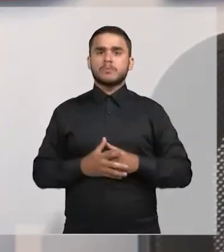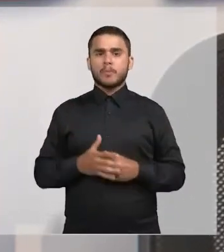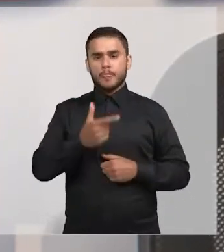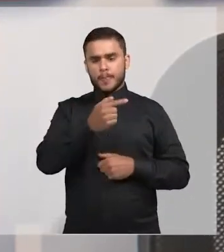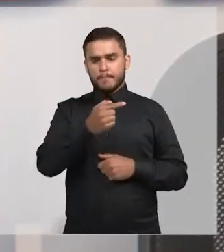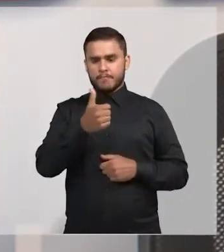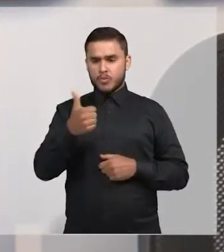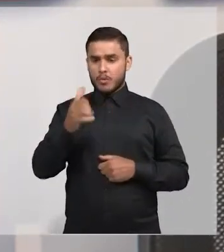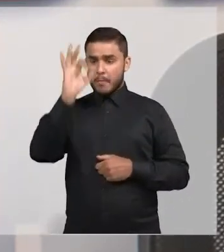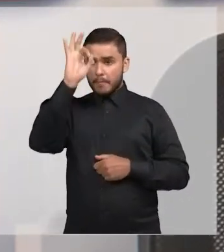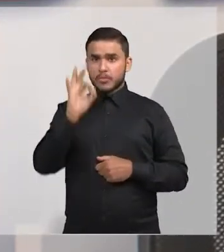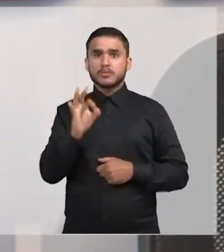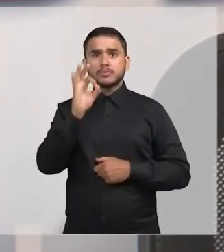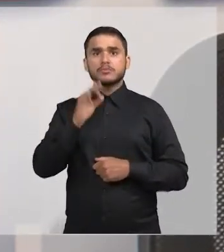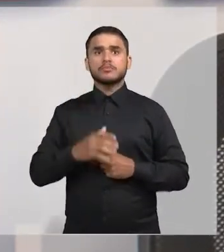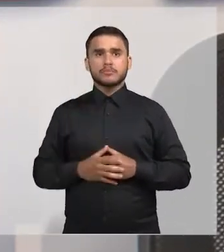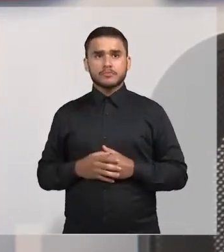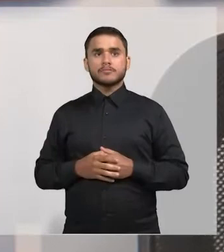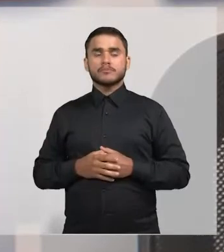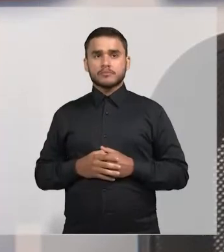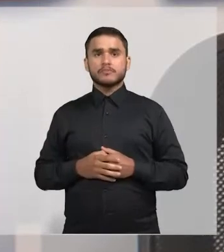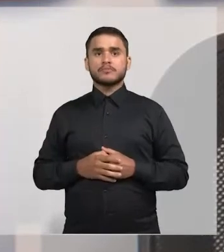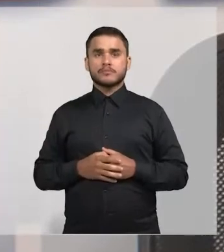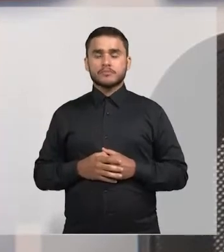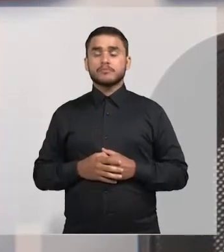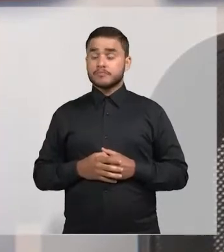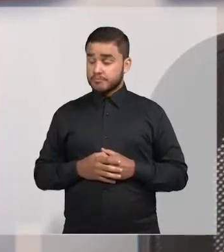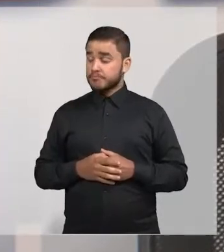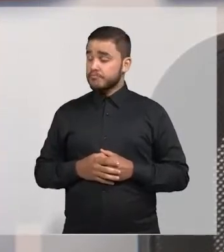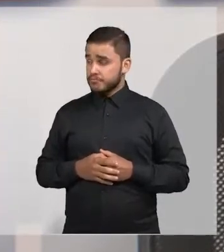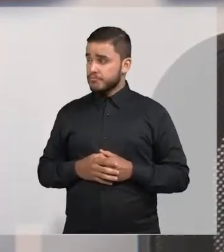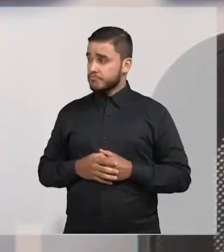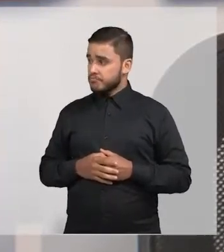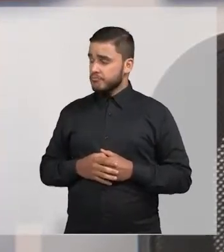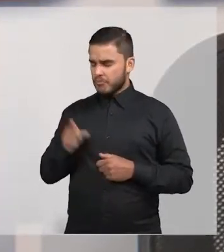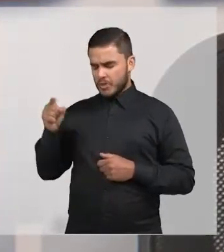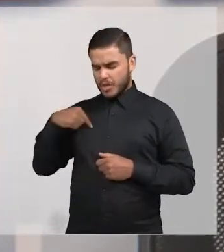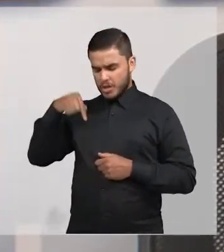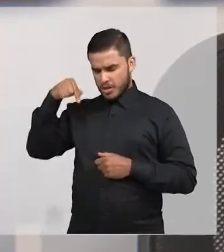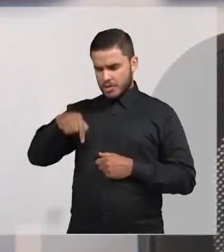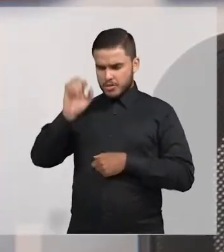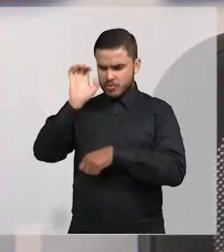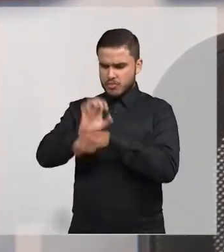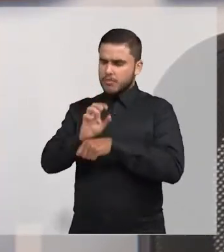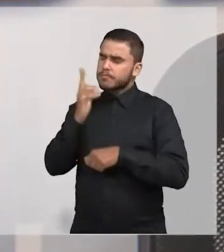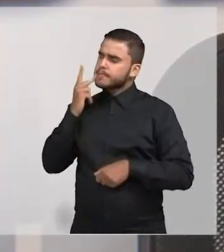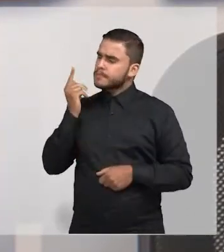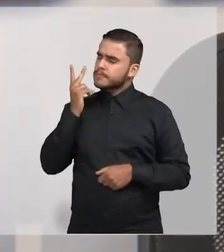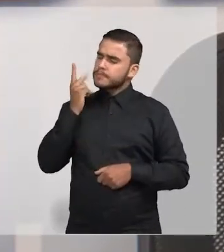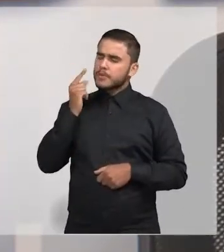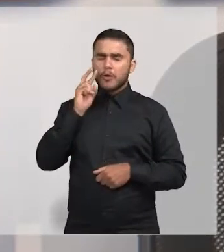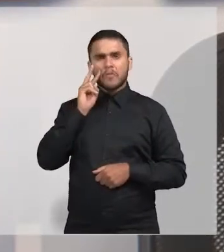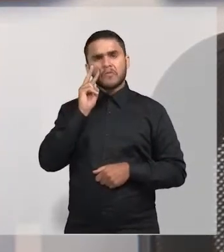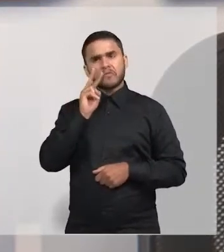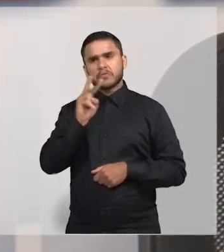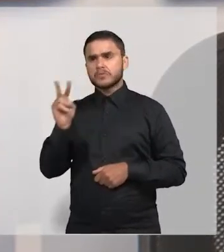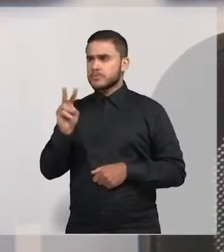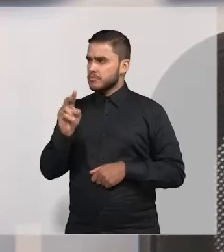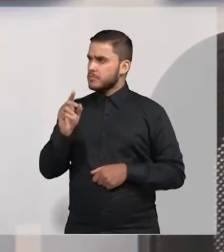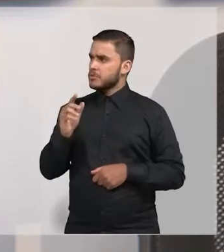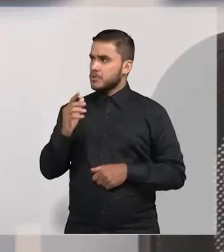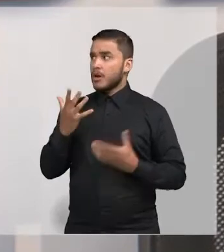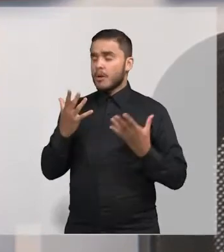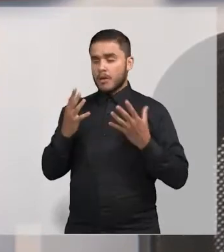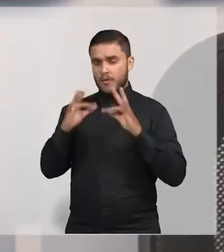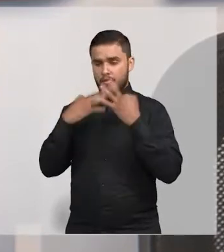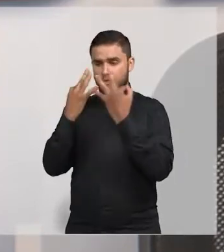sim. Porque é o seguinte, no estado do Ceará, num determinado momento, as críticas que os irmãos Gomes, Ciro e